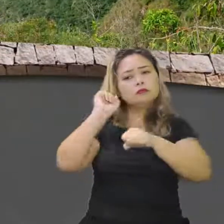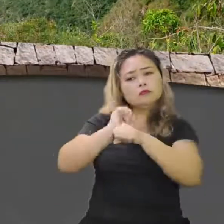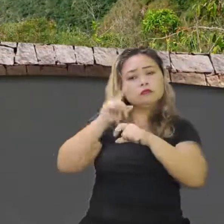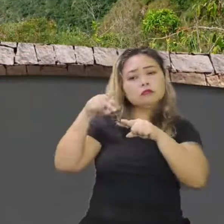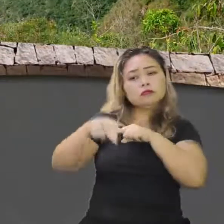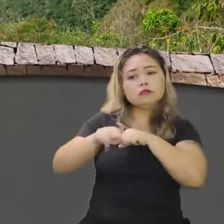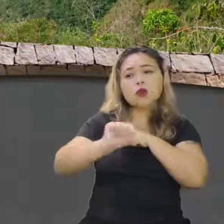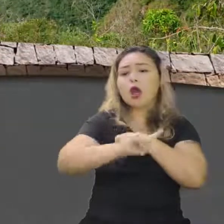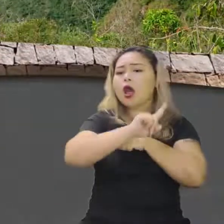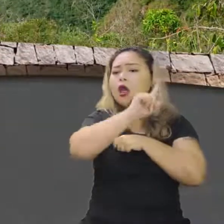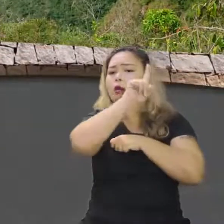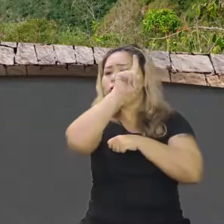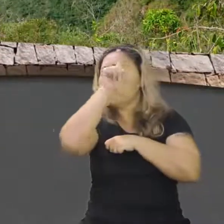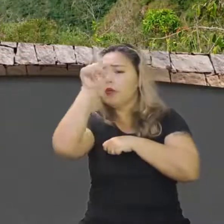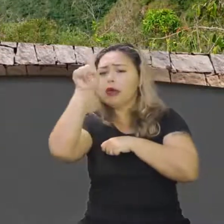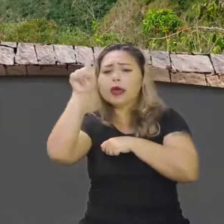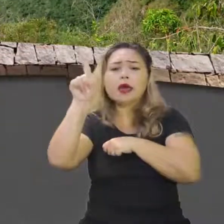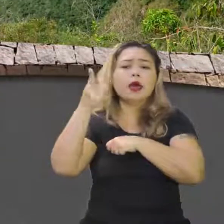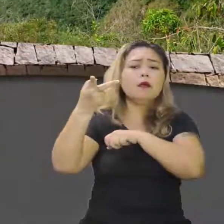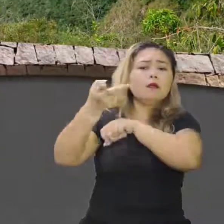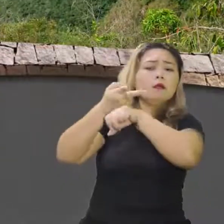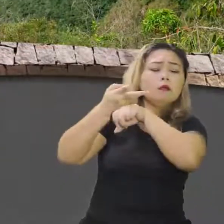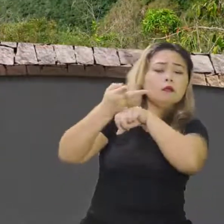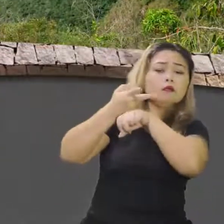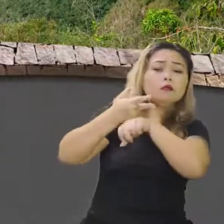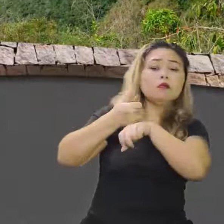outra região, lá na Ásia,